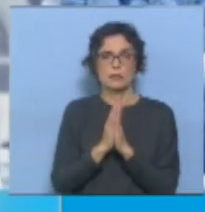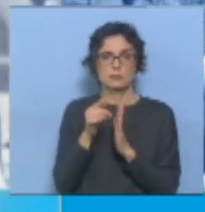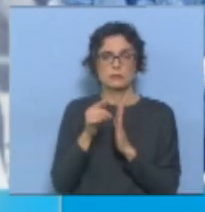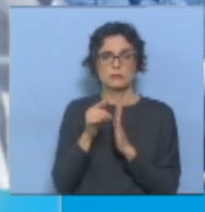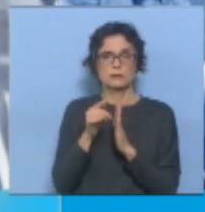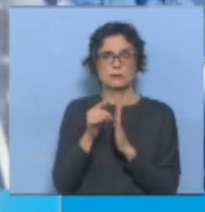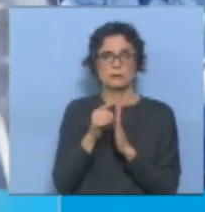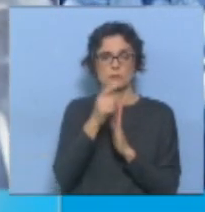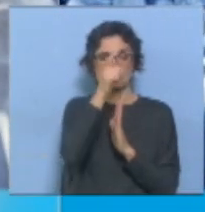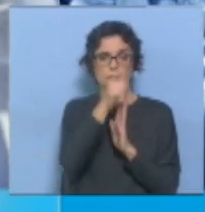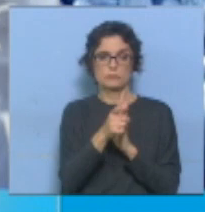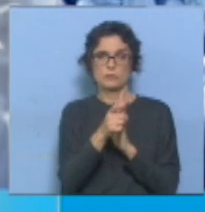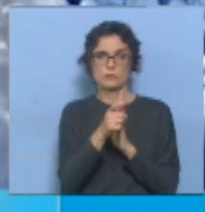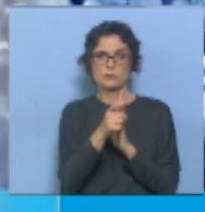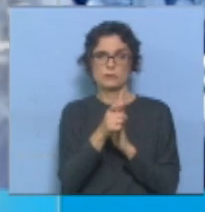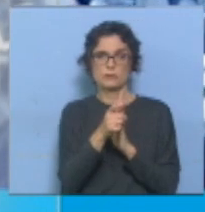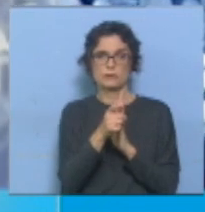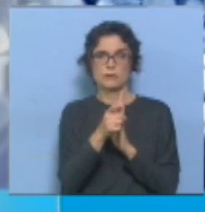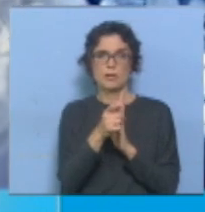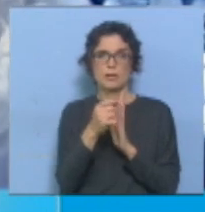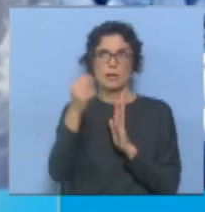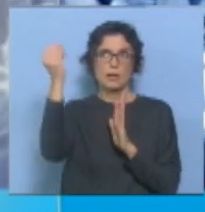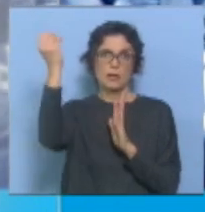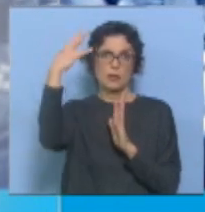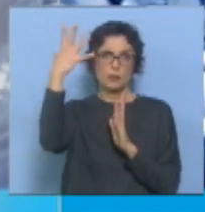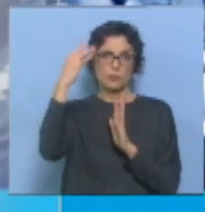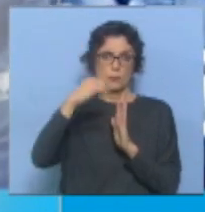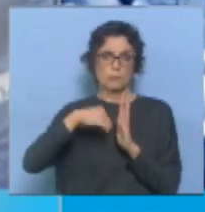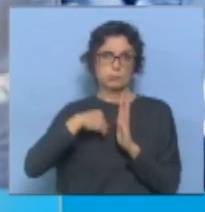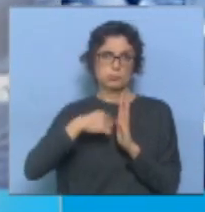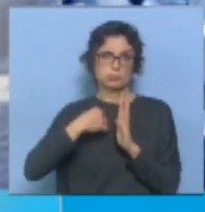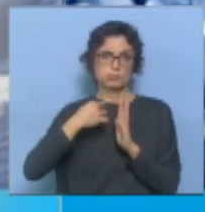reflete a luz de Deus. Isto é, não tem luz própria, mas é aquele que,